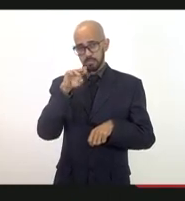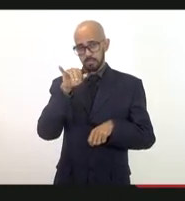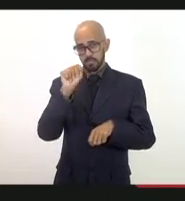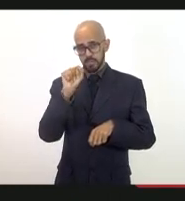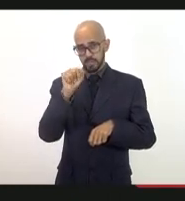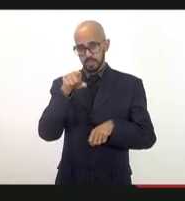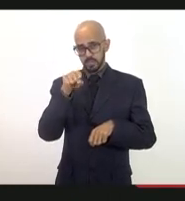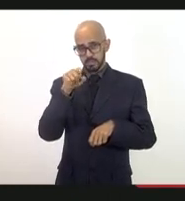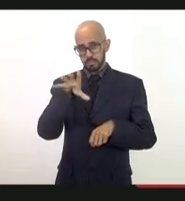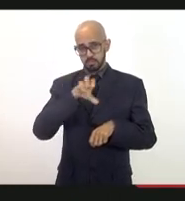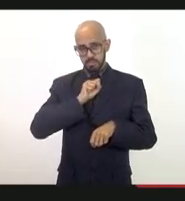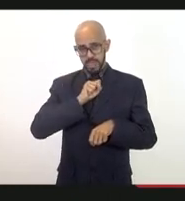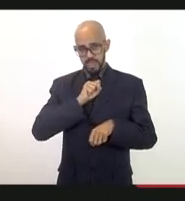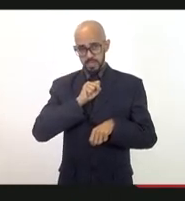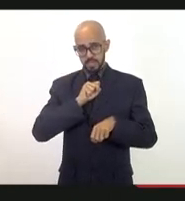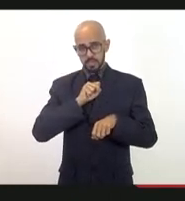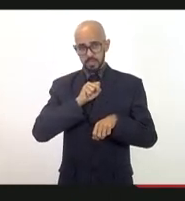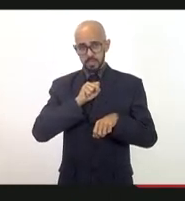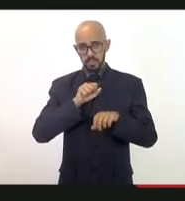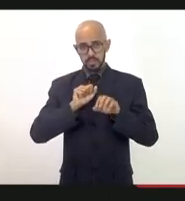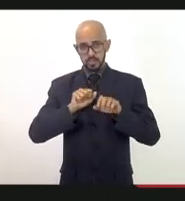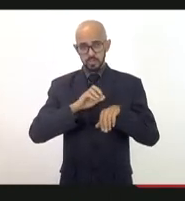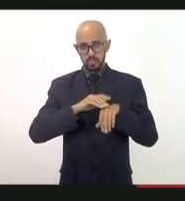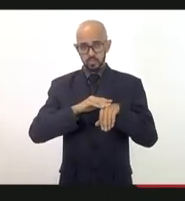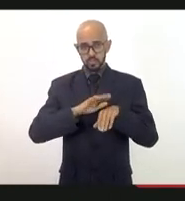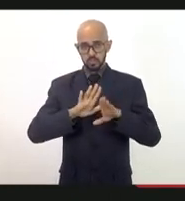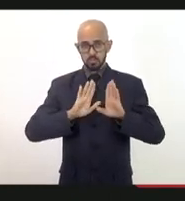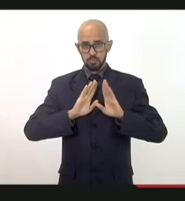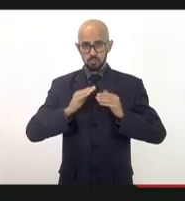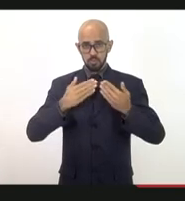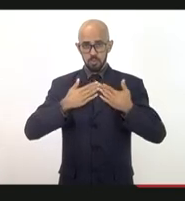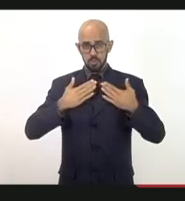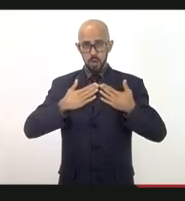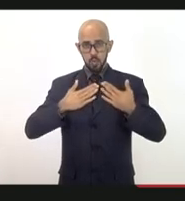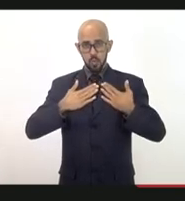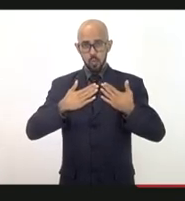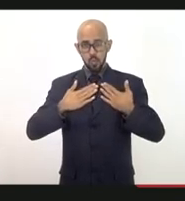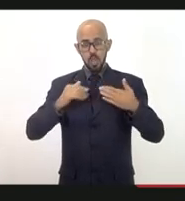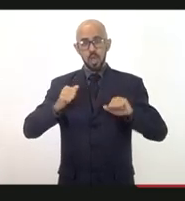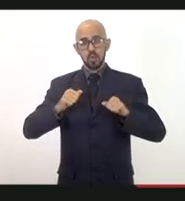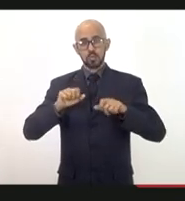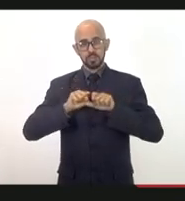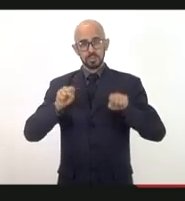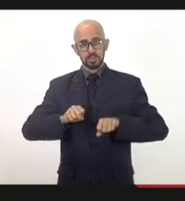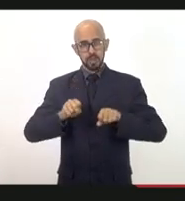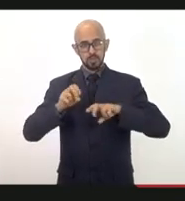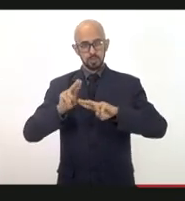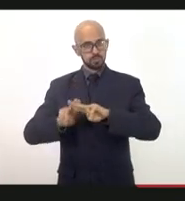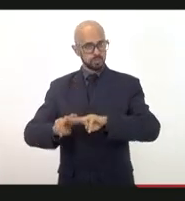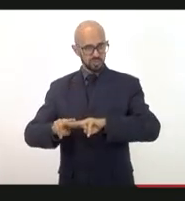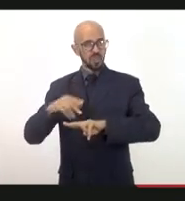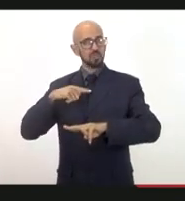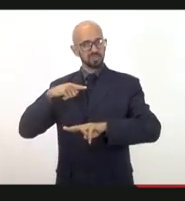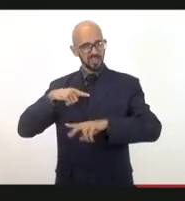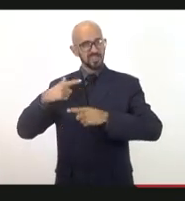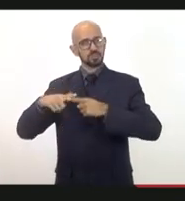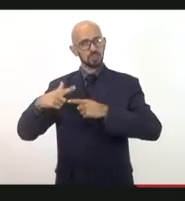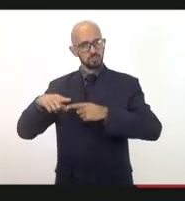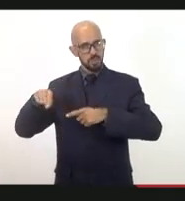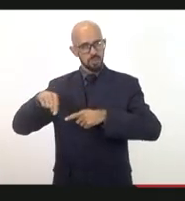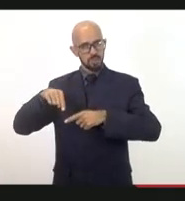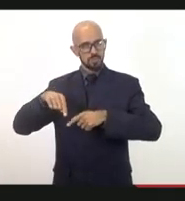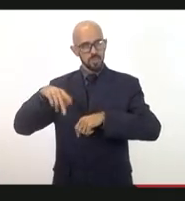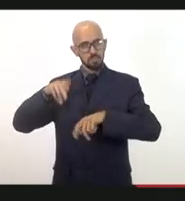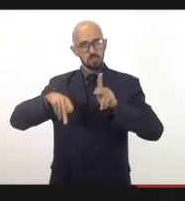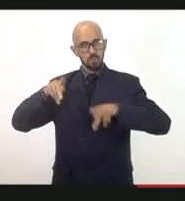que tuberculose, o sistema prisional tem esse problema. O morador de rua,